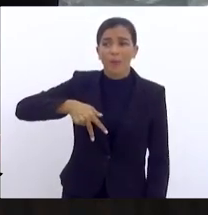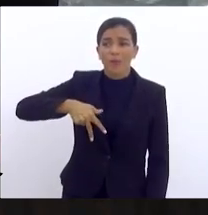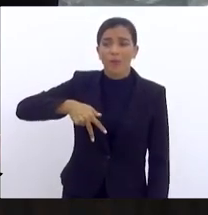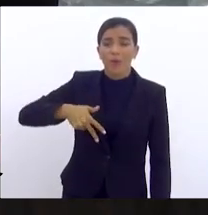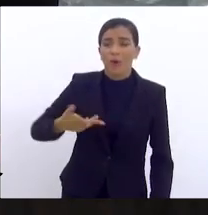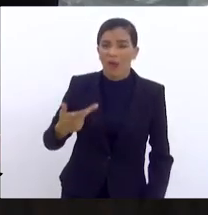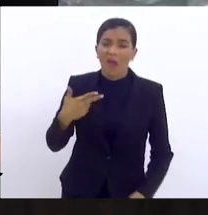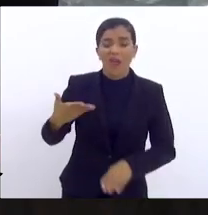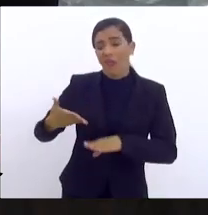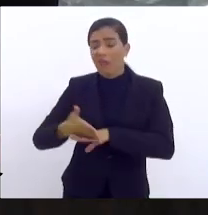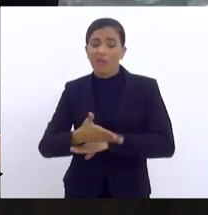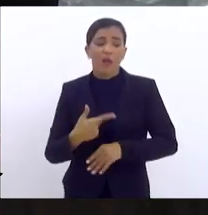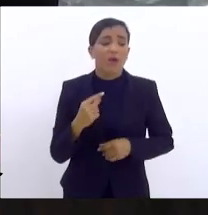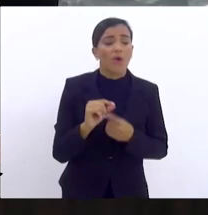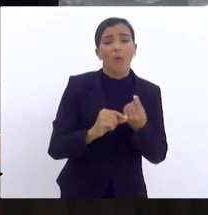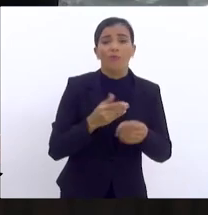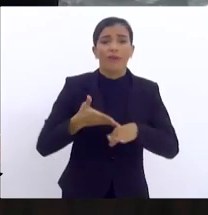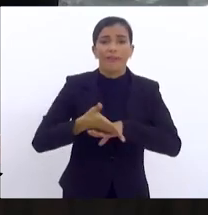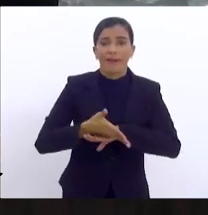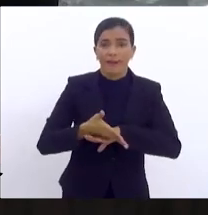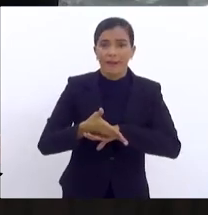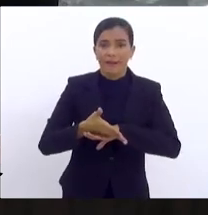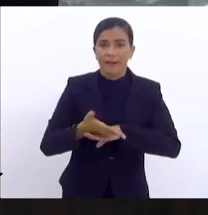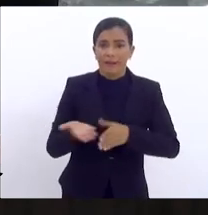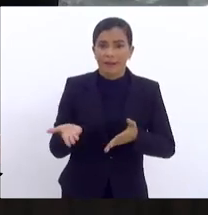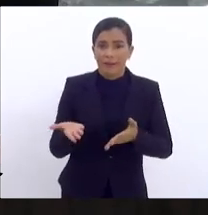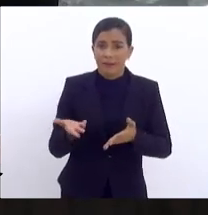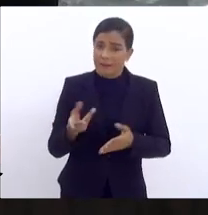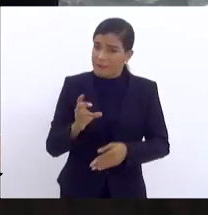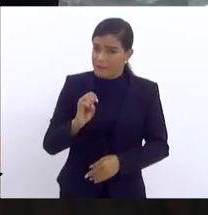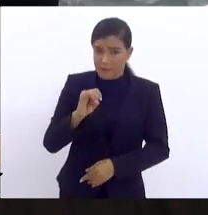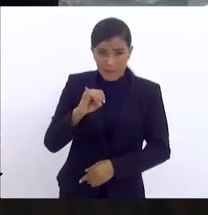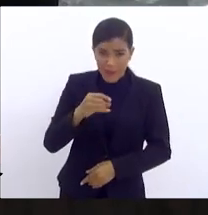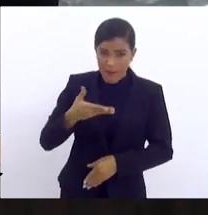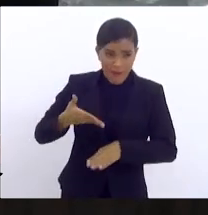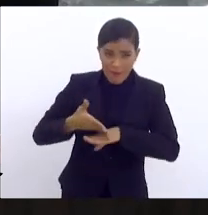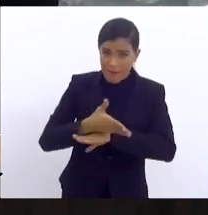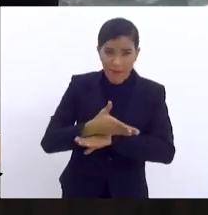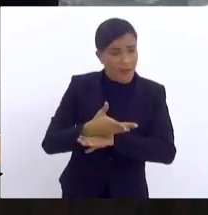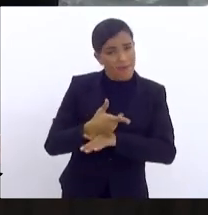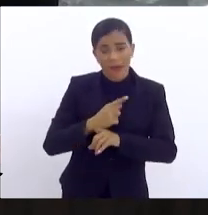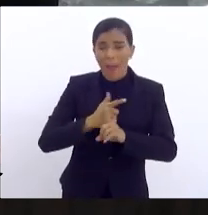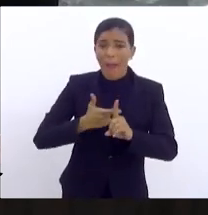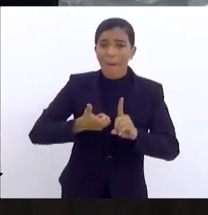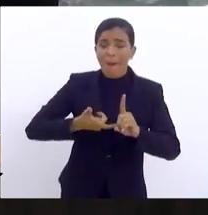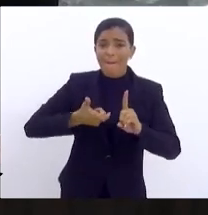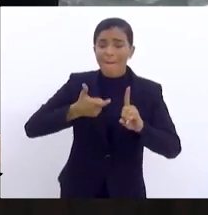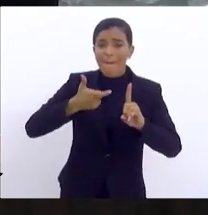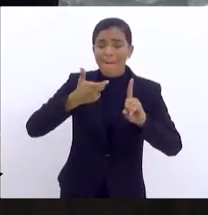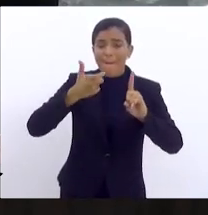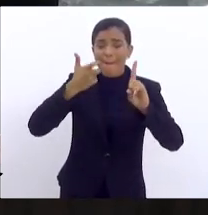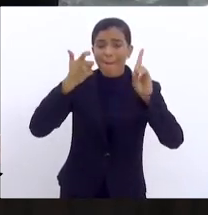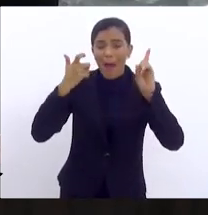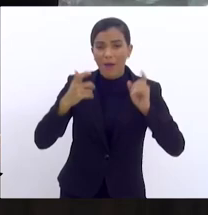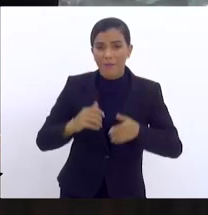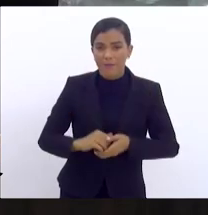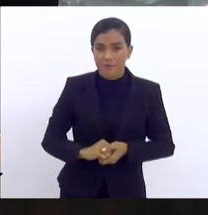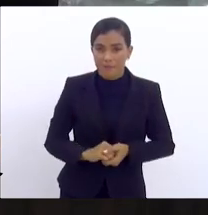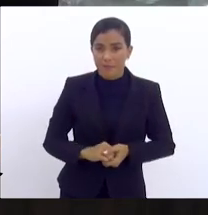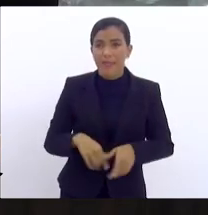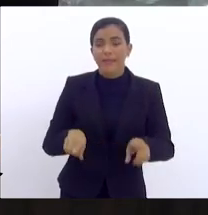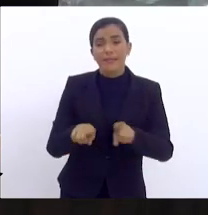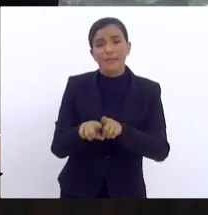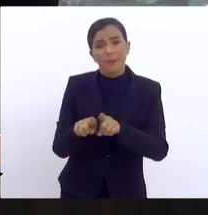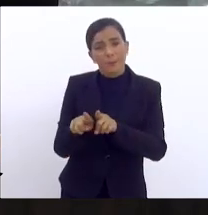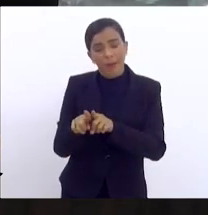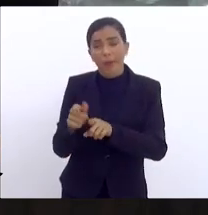vão entram E aí como é que você vai entrar se você vai tomar pancada aí igual a outra Montini tá levando agora junto com os